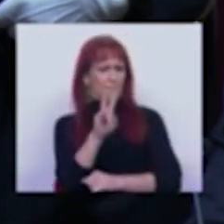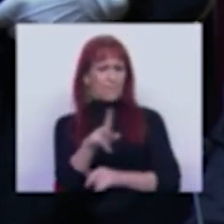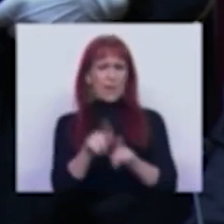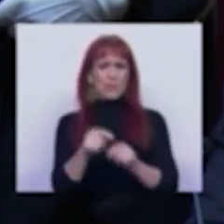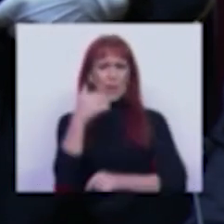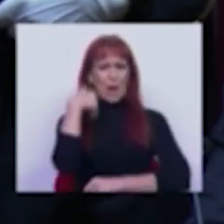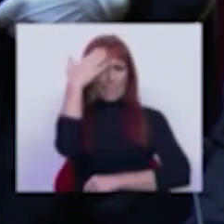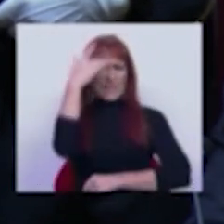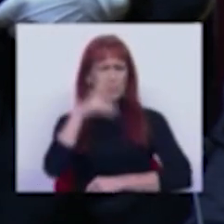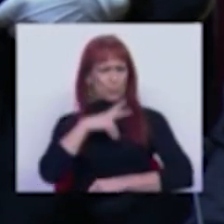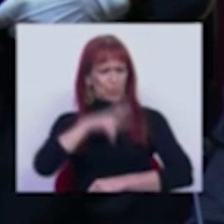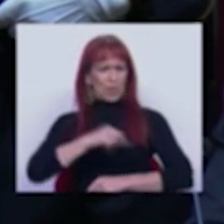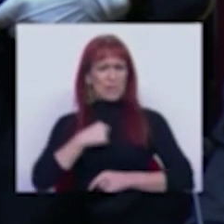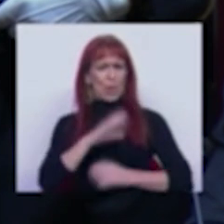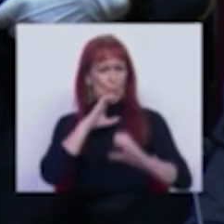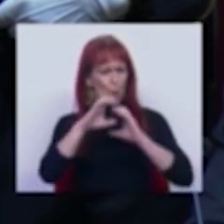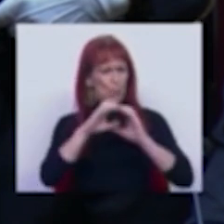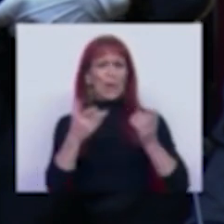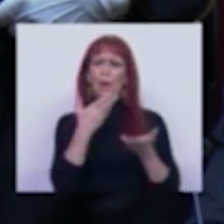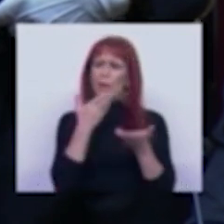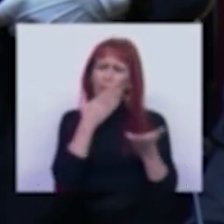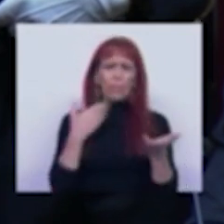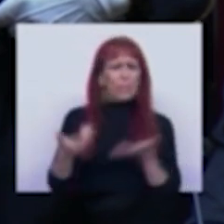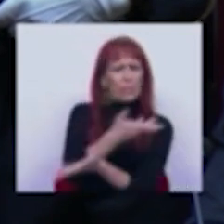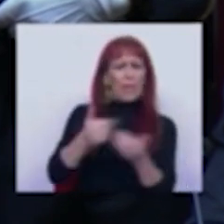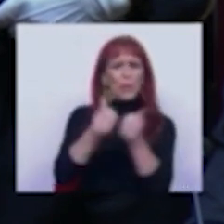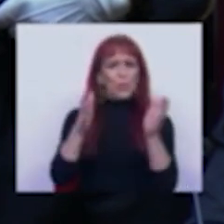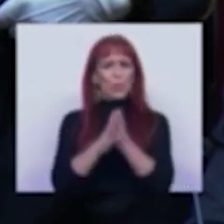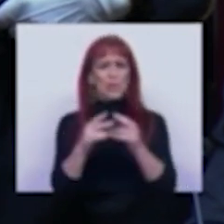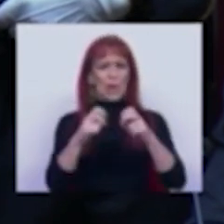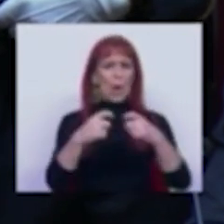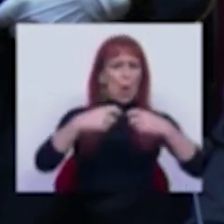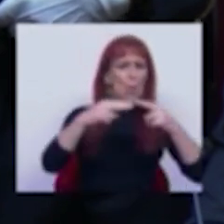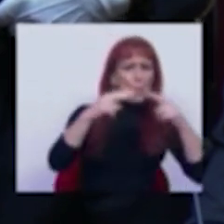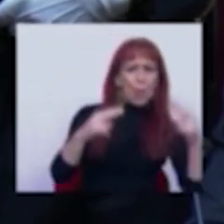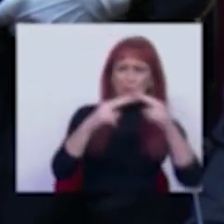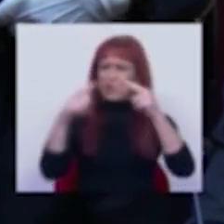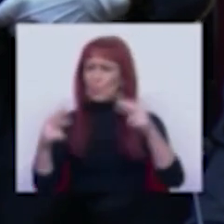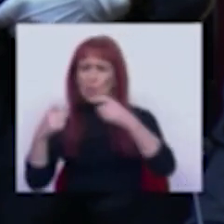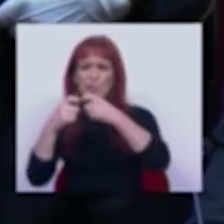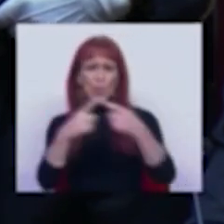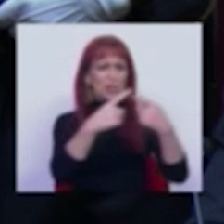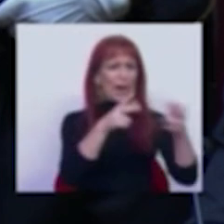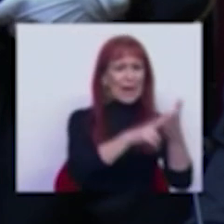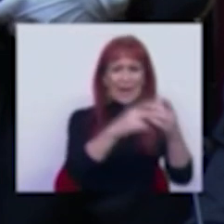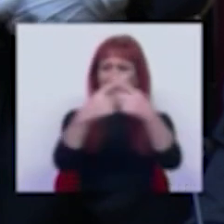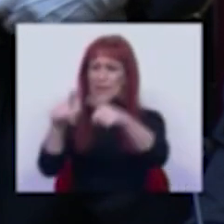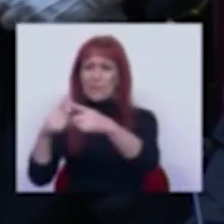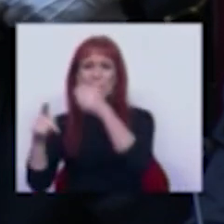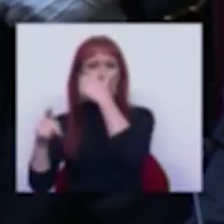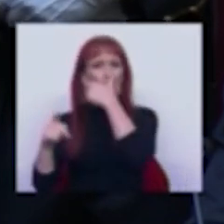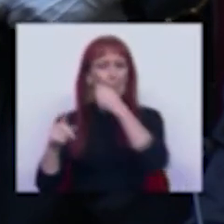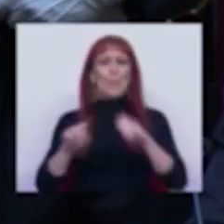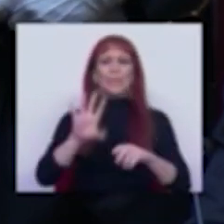da capacidade portuguesa de comunicar com todos, de fazer pontes entre realidades distintas e de ser uma